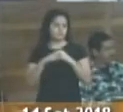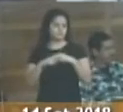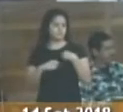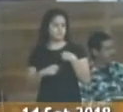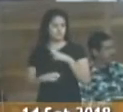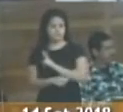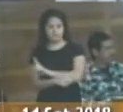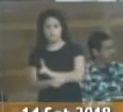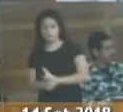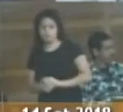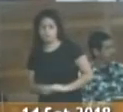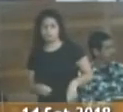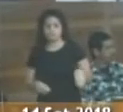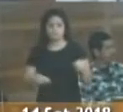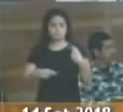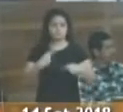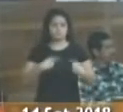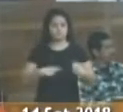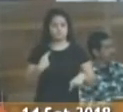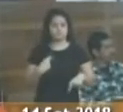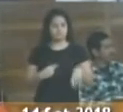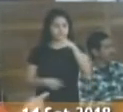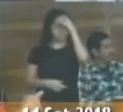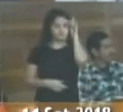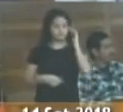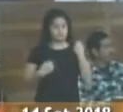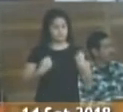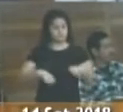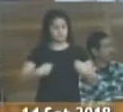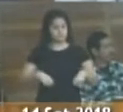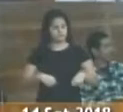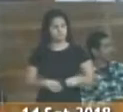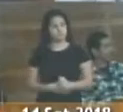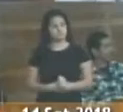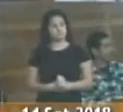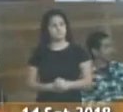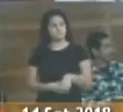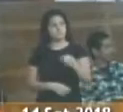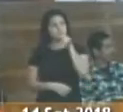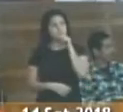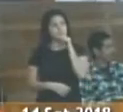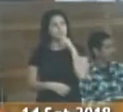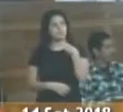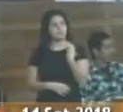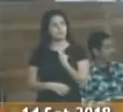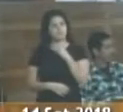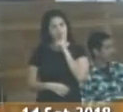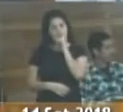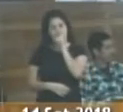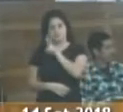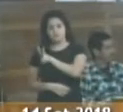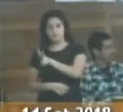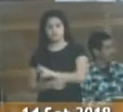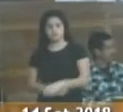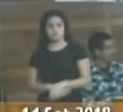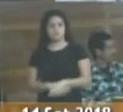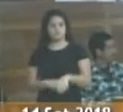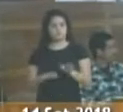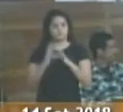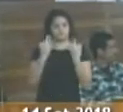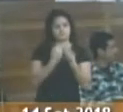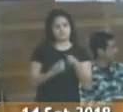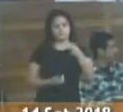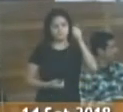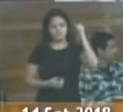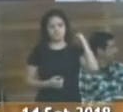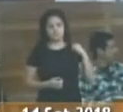venho buscando discussões daqueles que realmente precisam. E, infelizmente, o que a gente vem assistindo com os povos tradicionais,